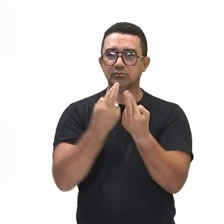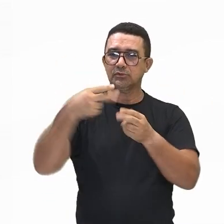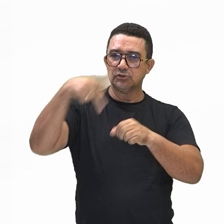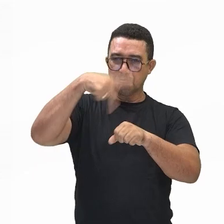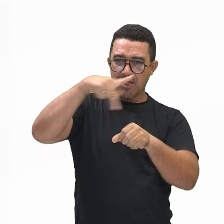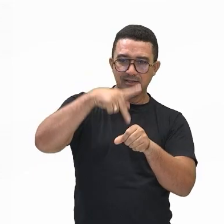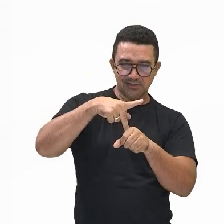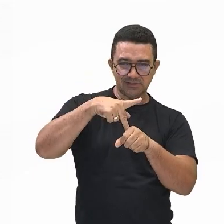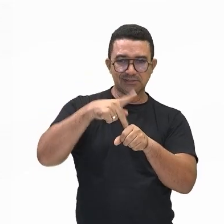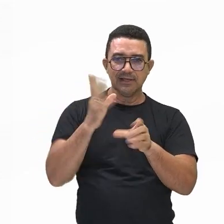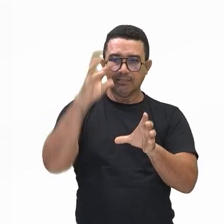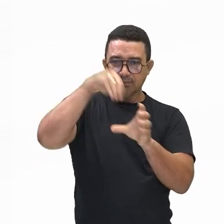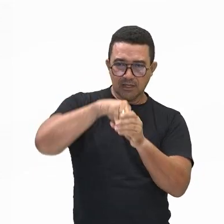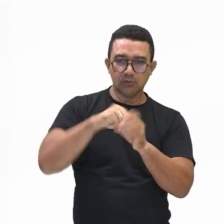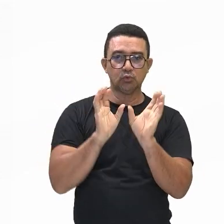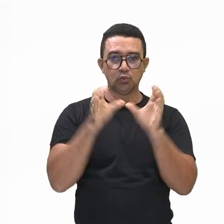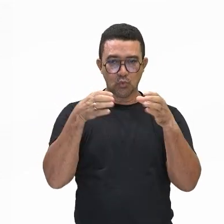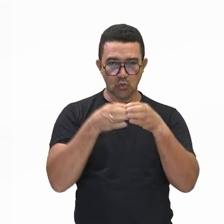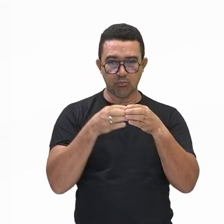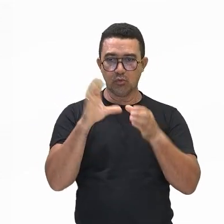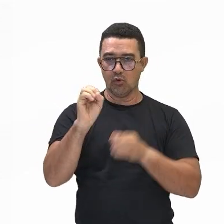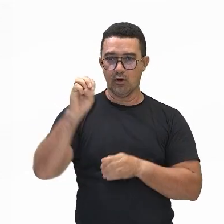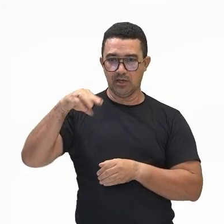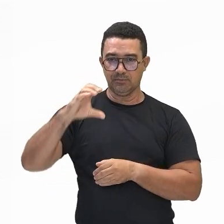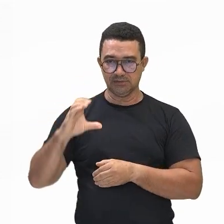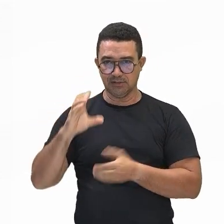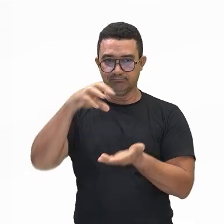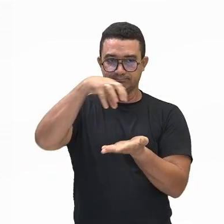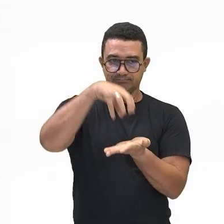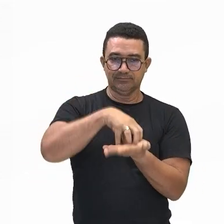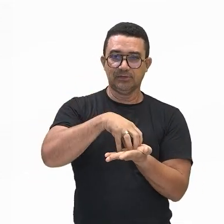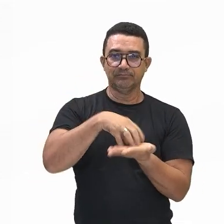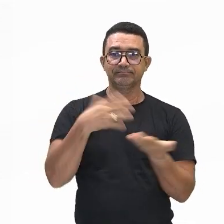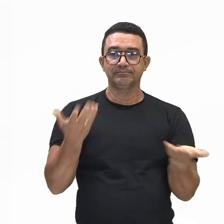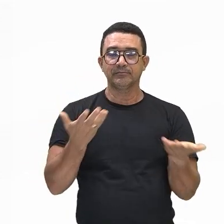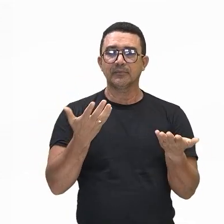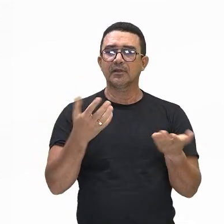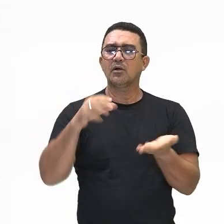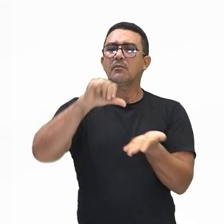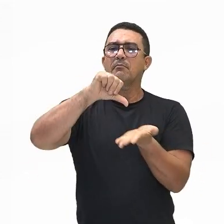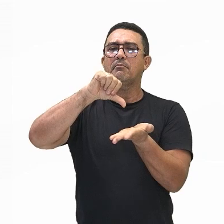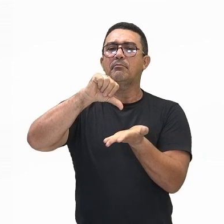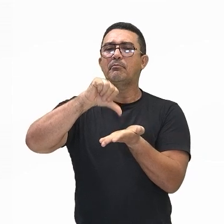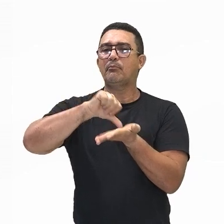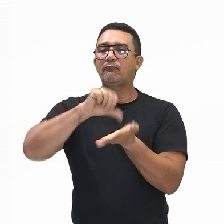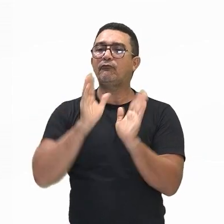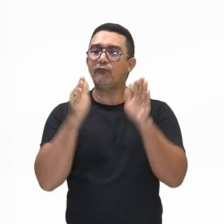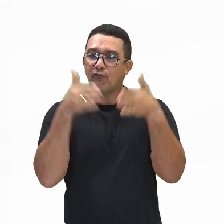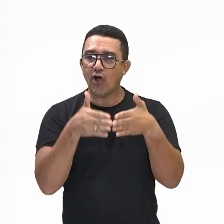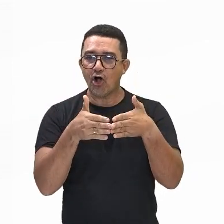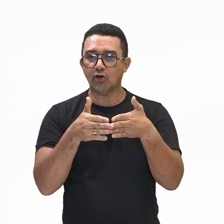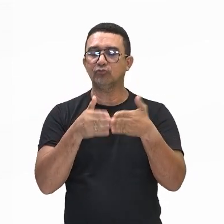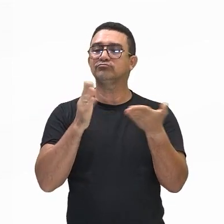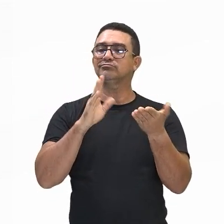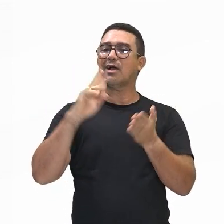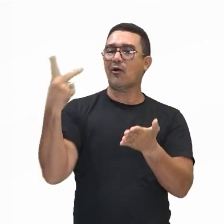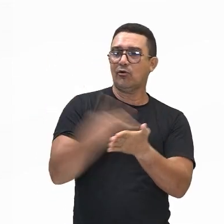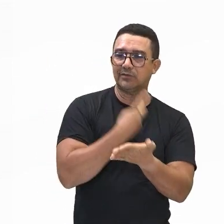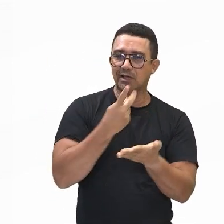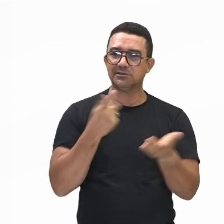ali inseridos na OMC. O fórum, gente, vai servir para o quê? Para ocorrer as